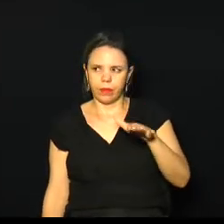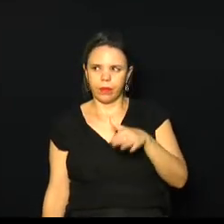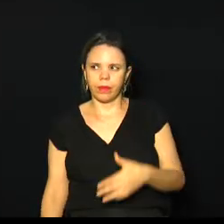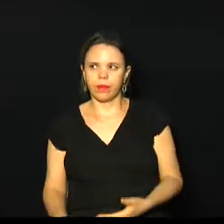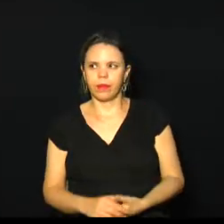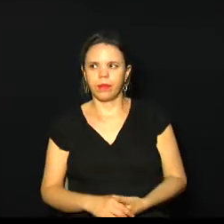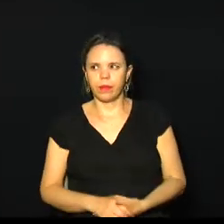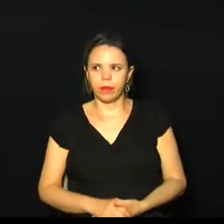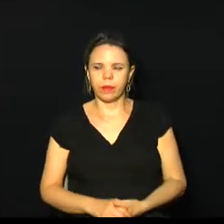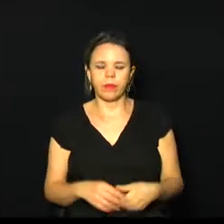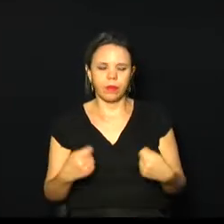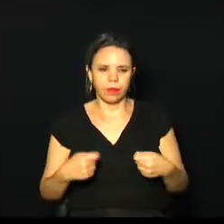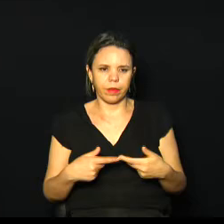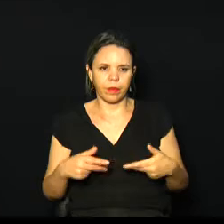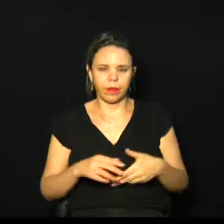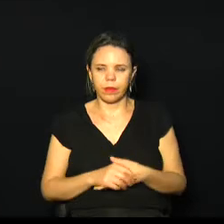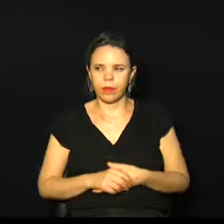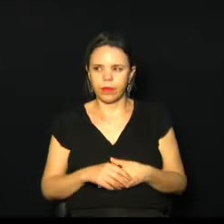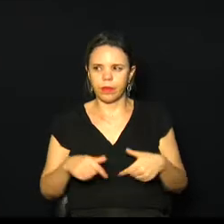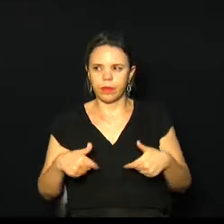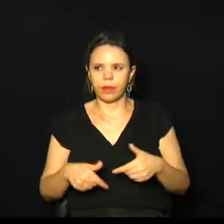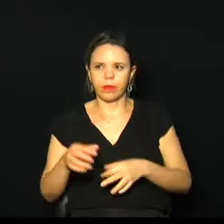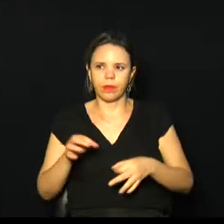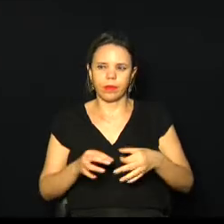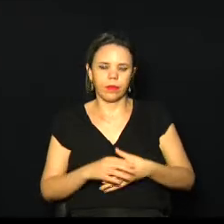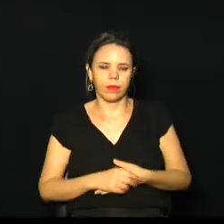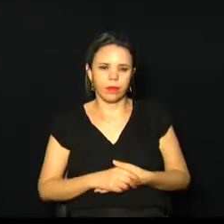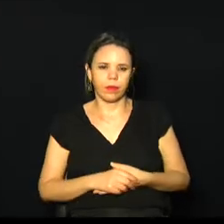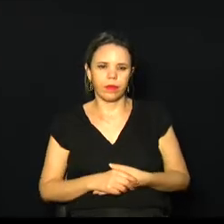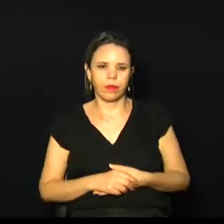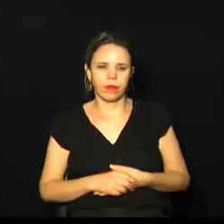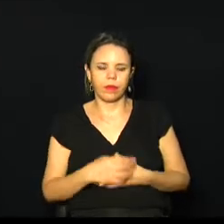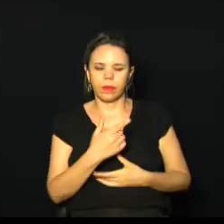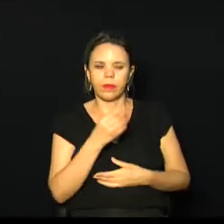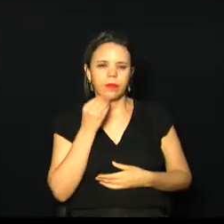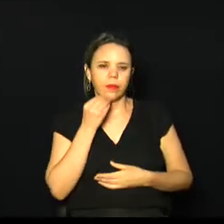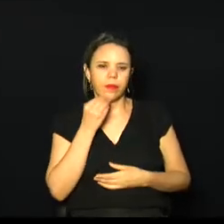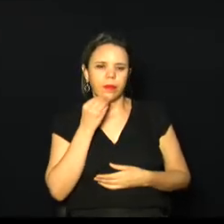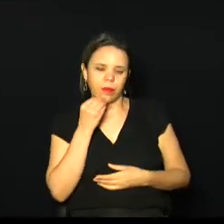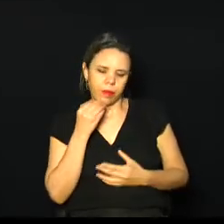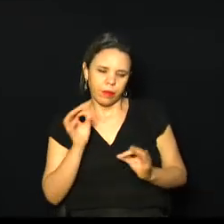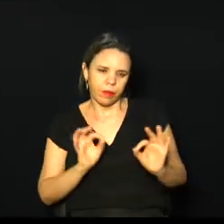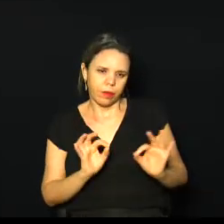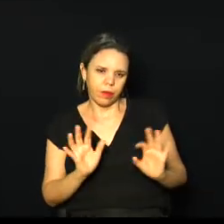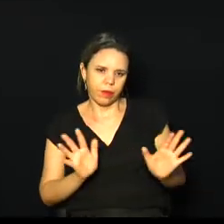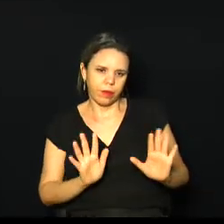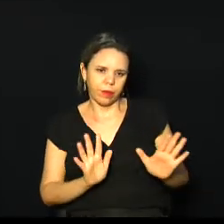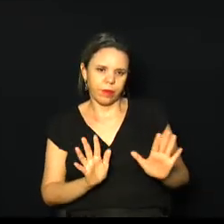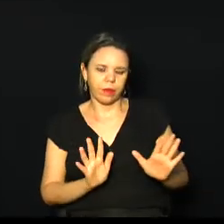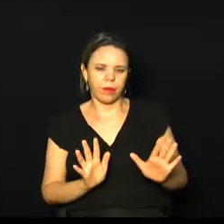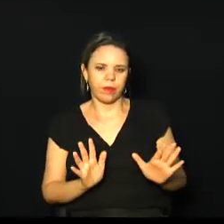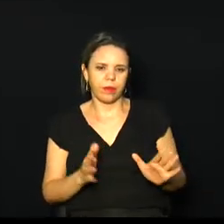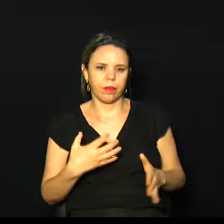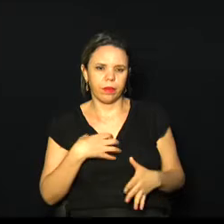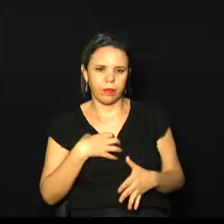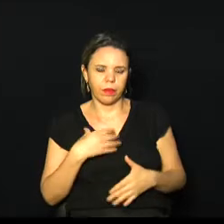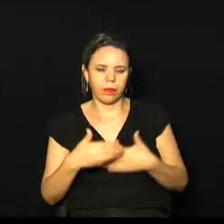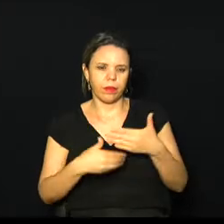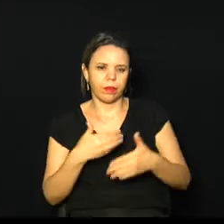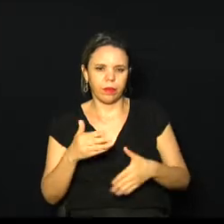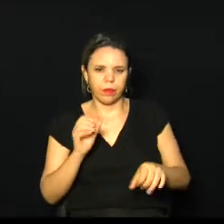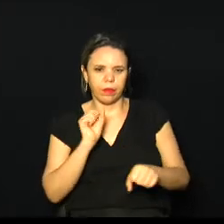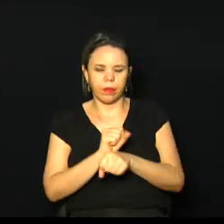há necessidade de algum tipo de ato do Poder Judiciário, sem dar a oportunidade prévia para a cessação do ciclo de